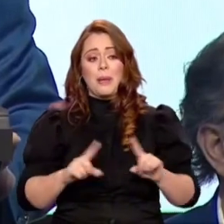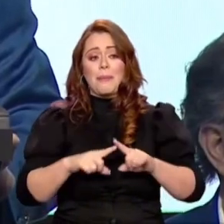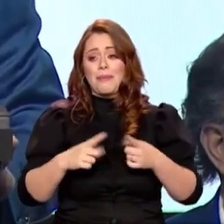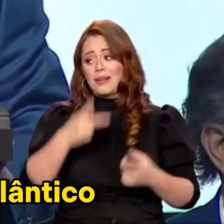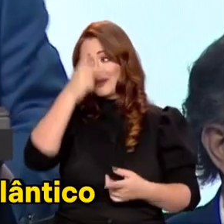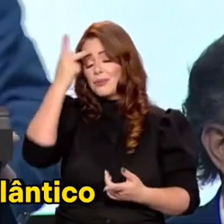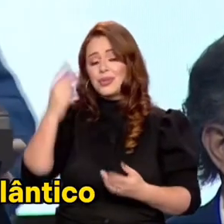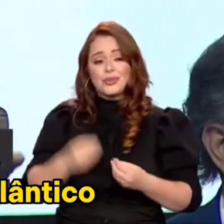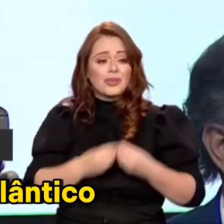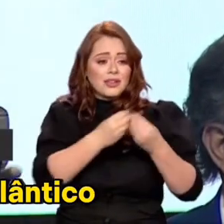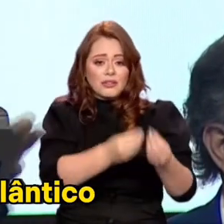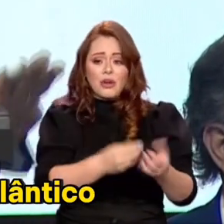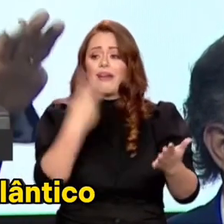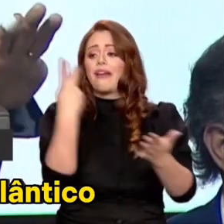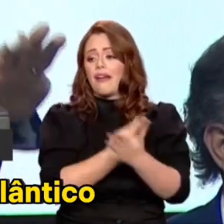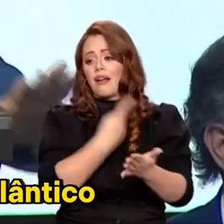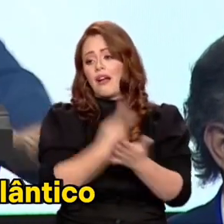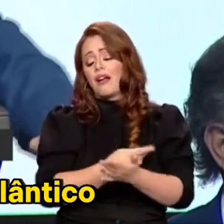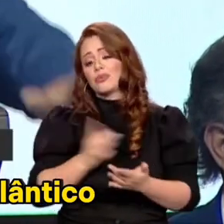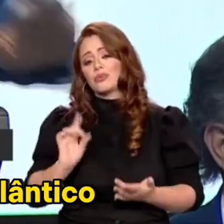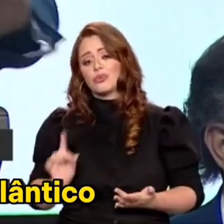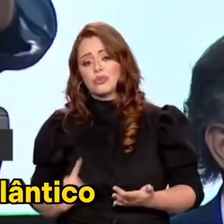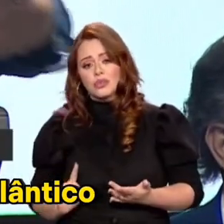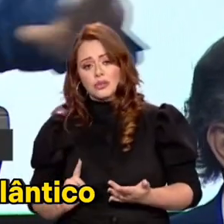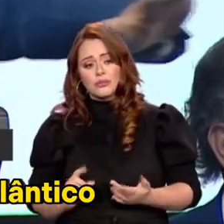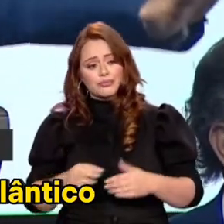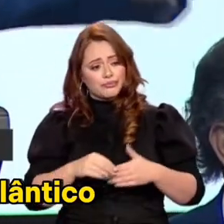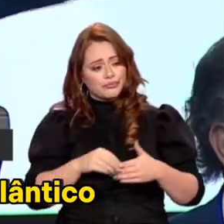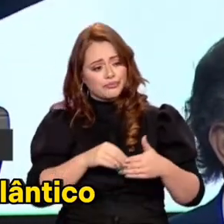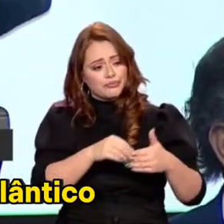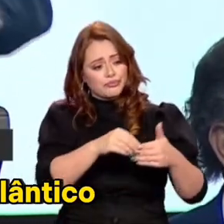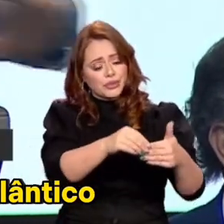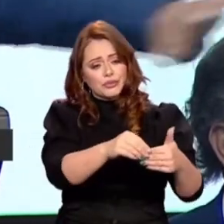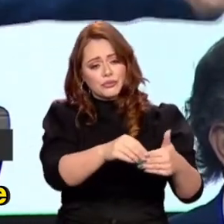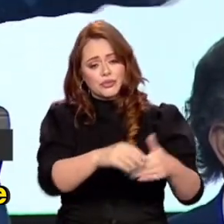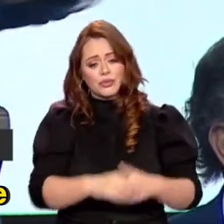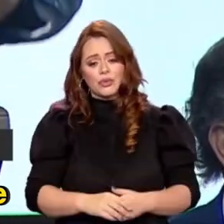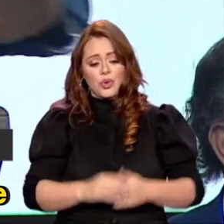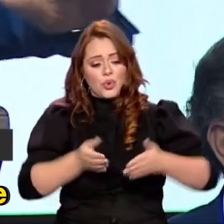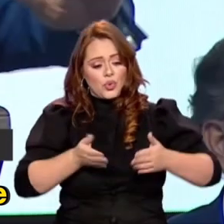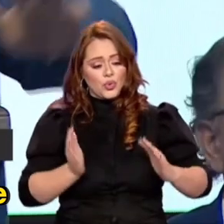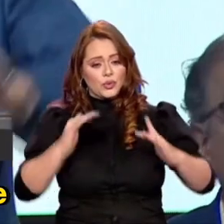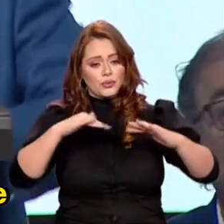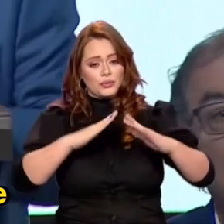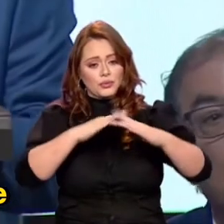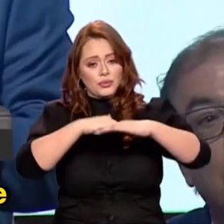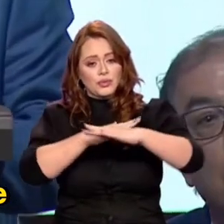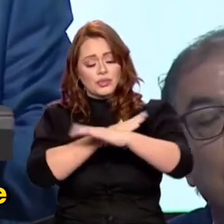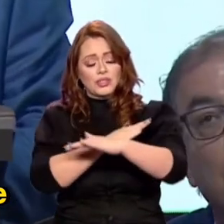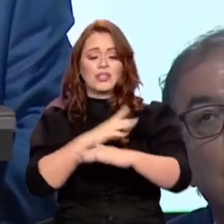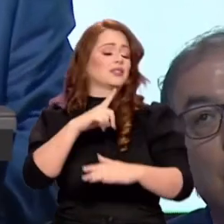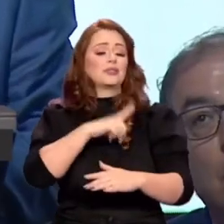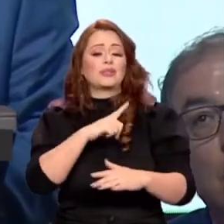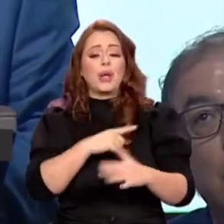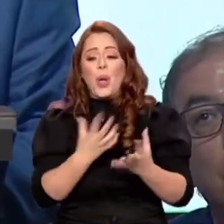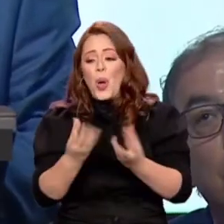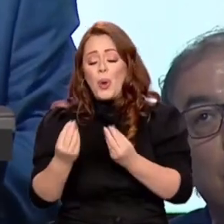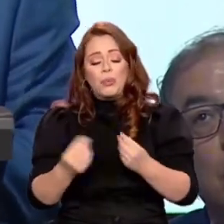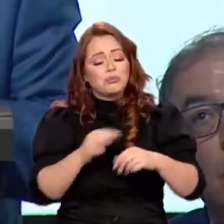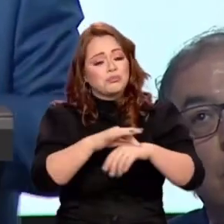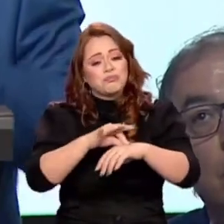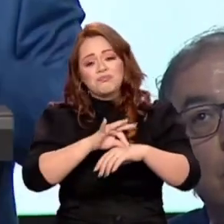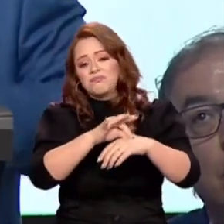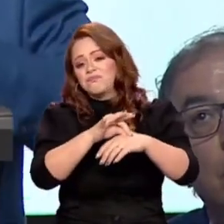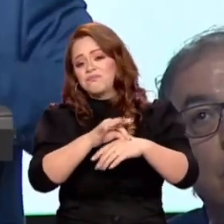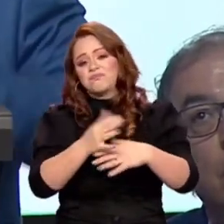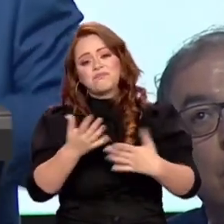exportou. Errado ou não, nós temos o mar e o Oceano Atlântico cheio de contêiner brasileiro com carne.